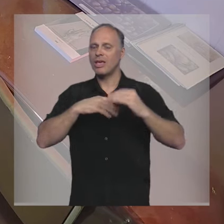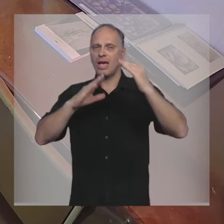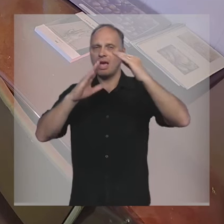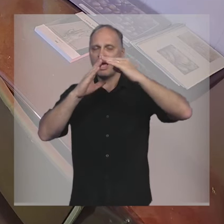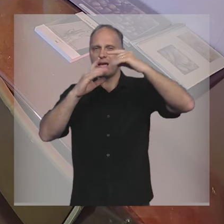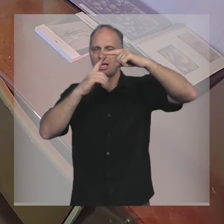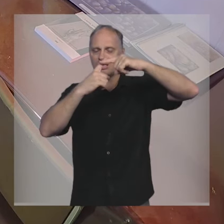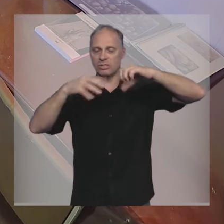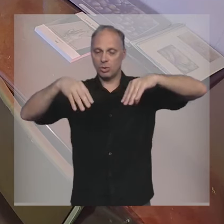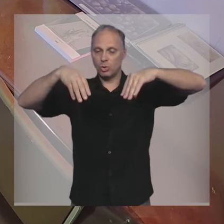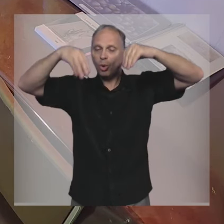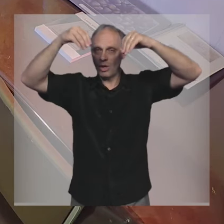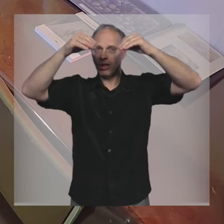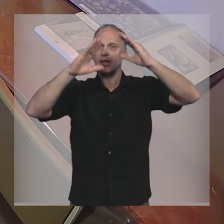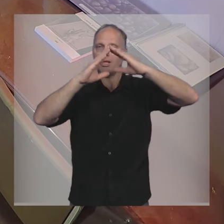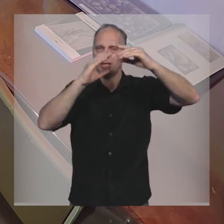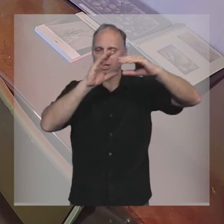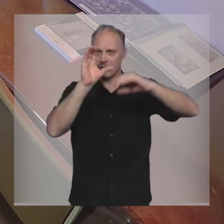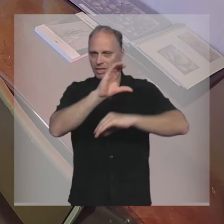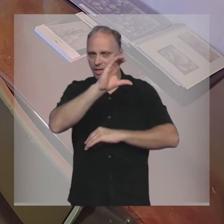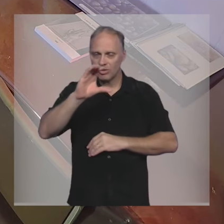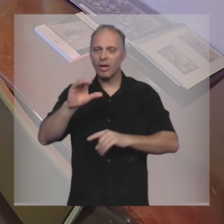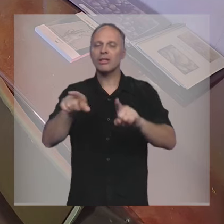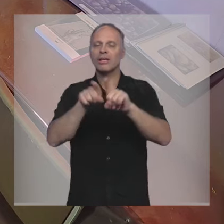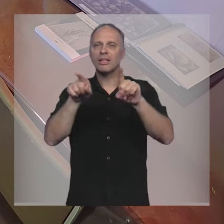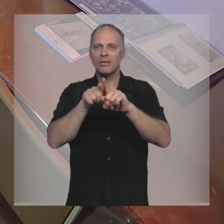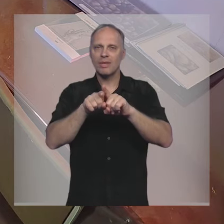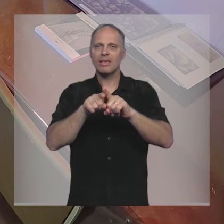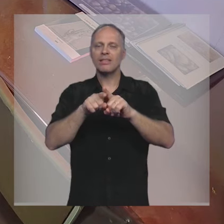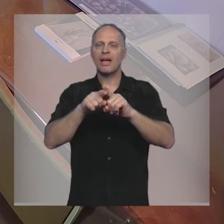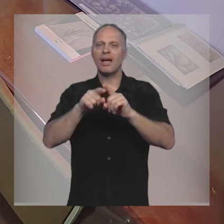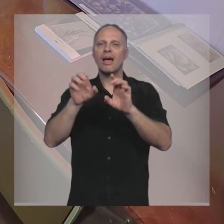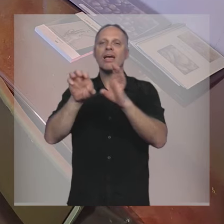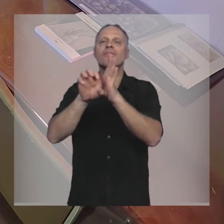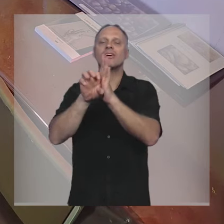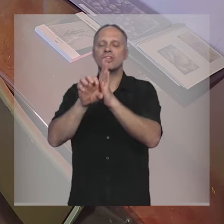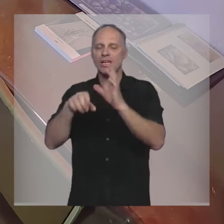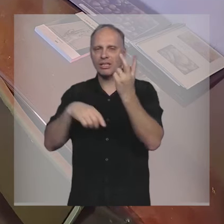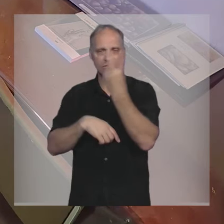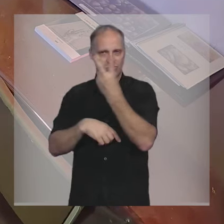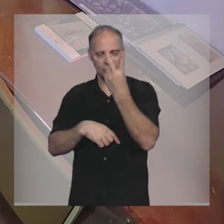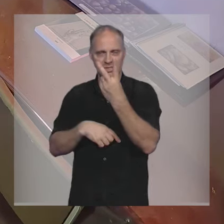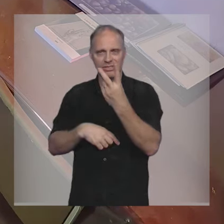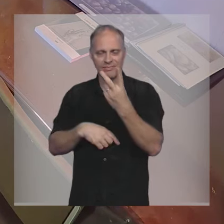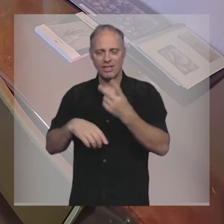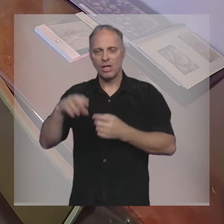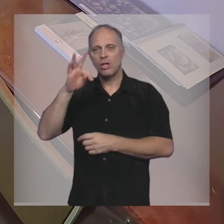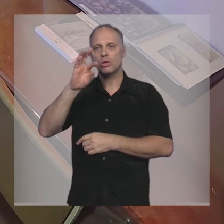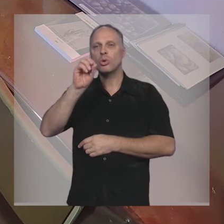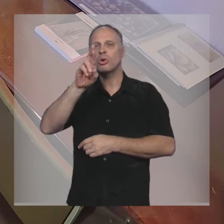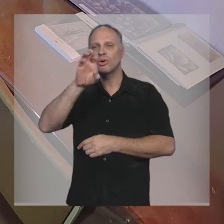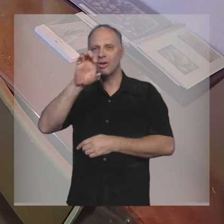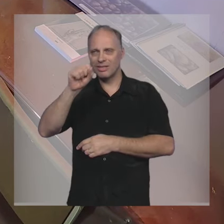e da Igreja Evangélica, né? Então, eu fiz... Claro que